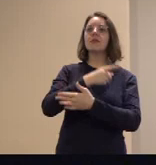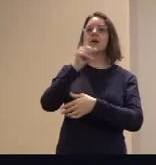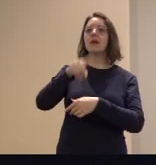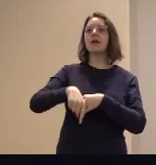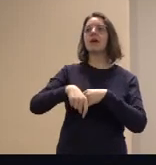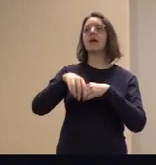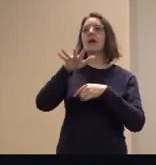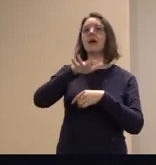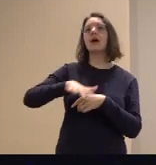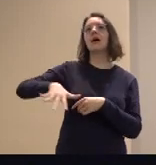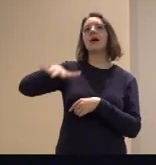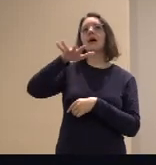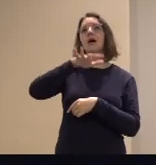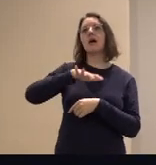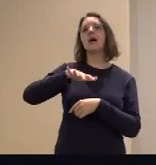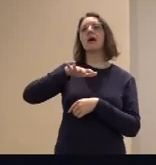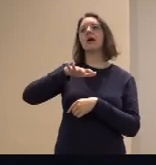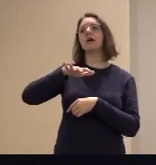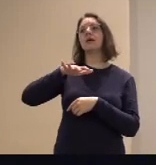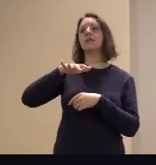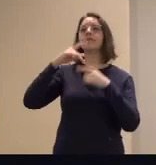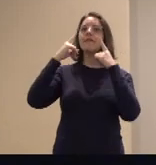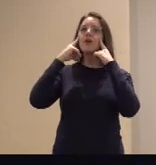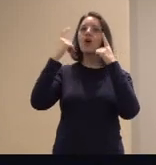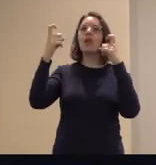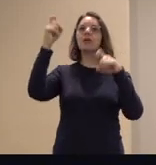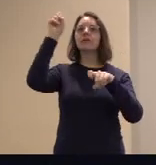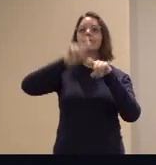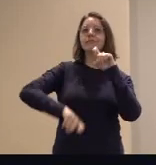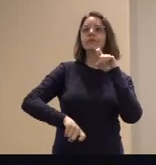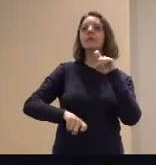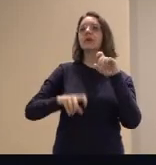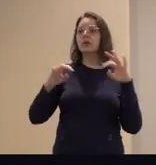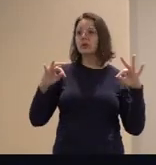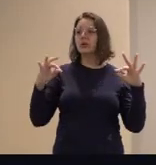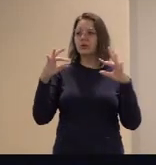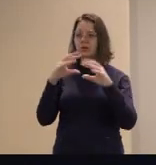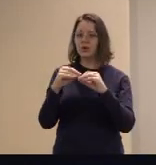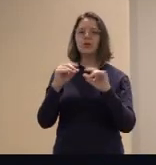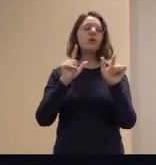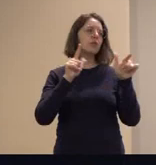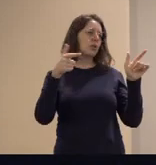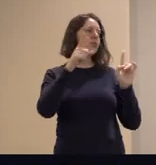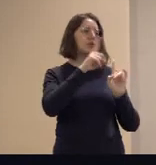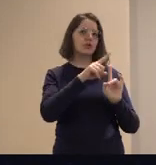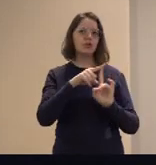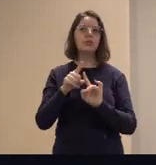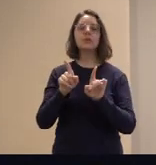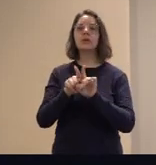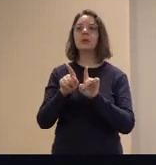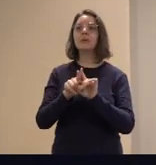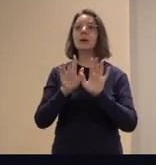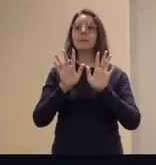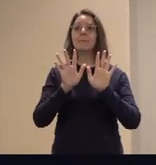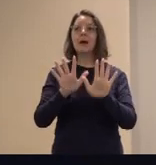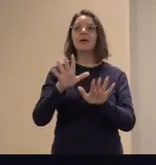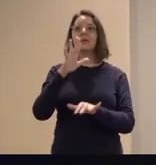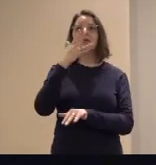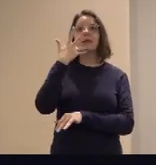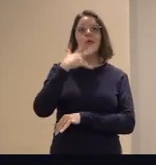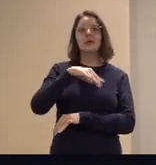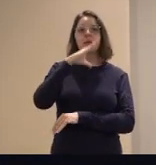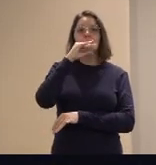sexual. E a violência, seja sexual ou todas as outras demandas, outras violências possíveis, em crianças e adolescentes,